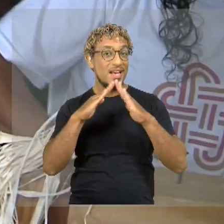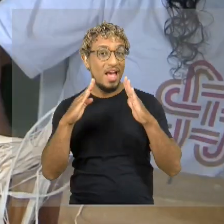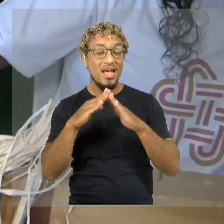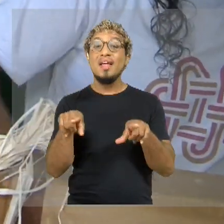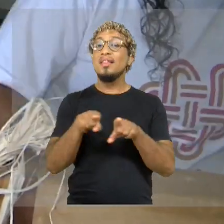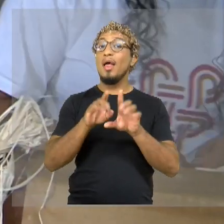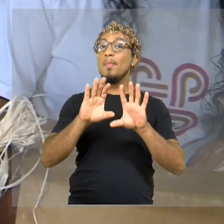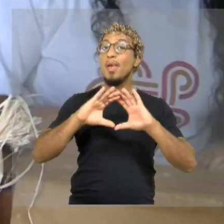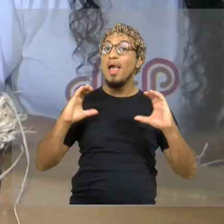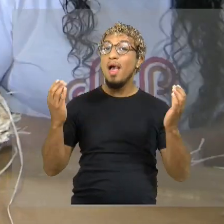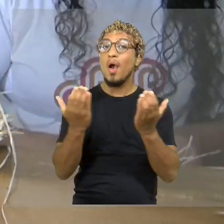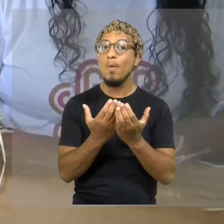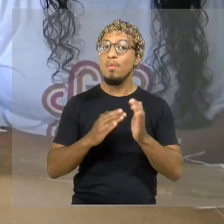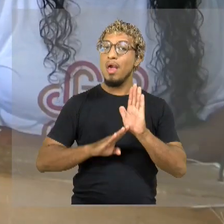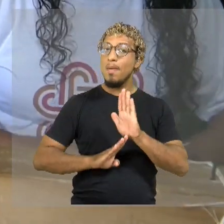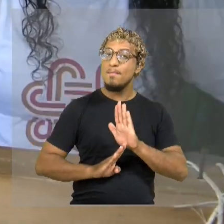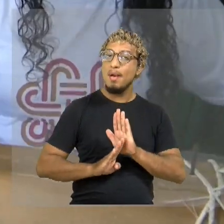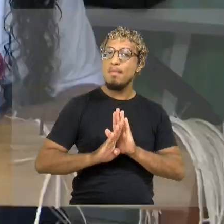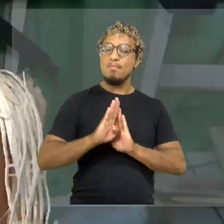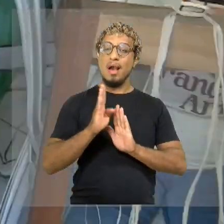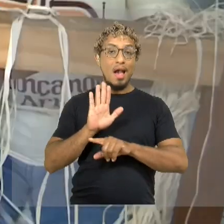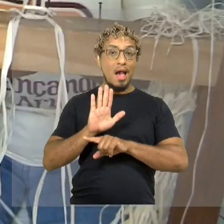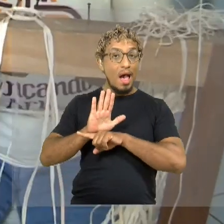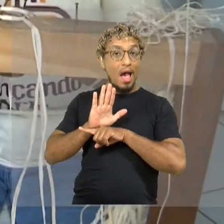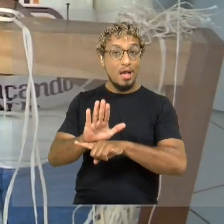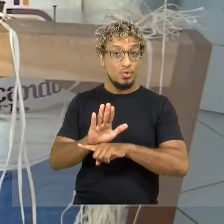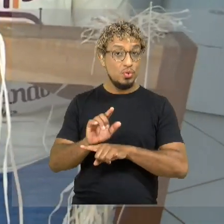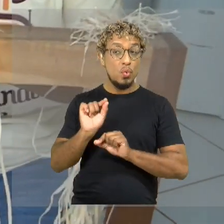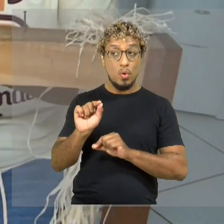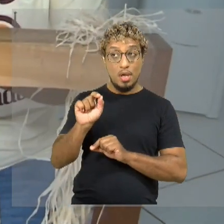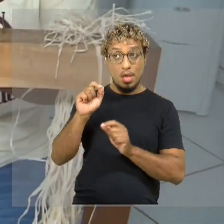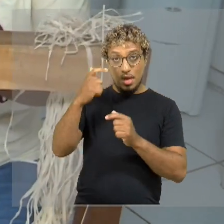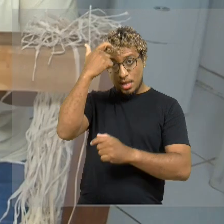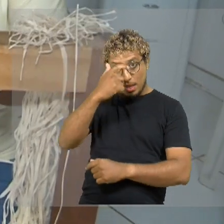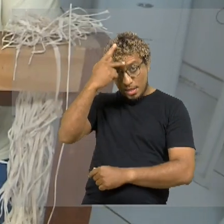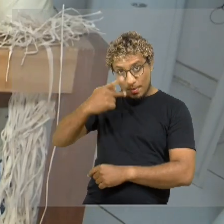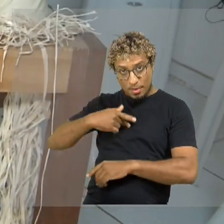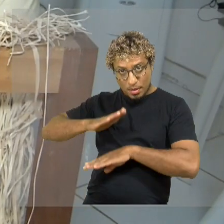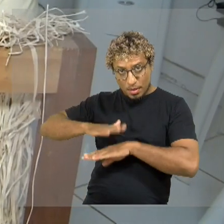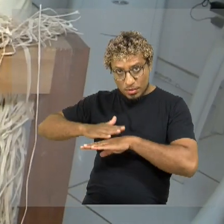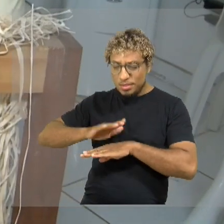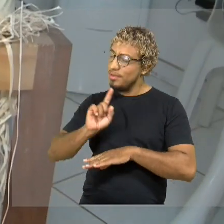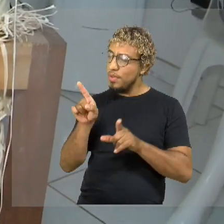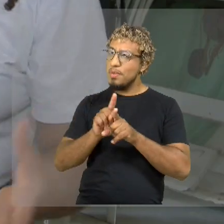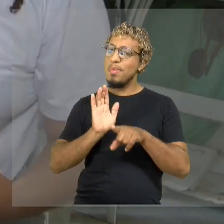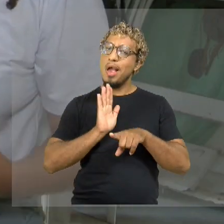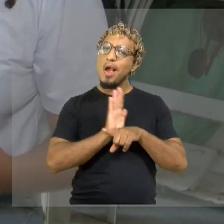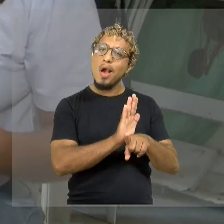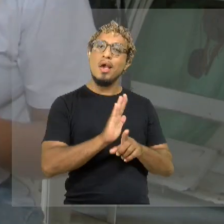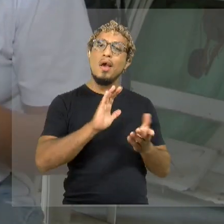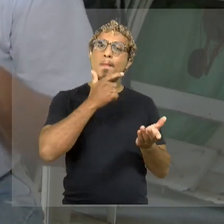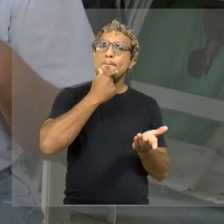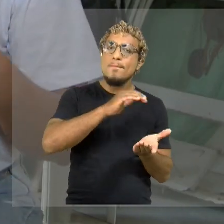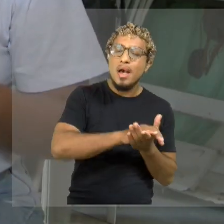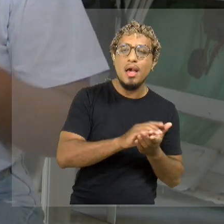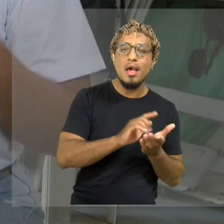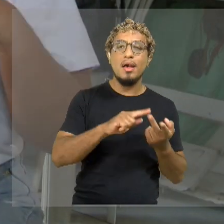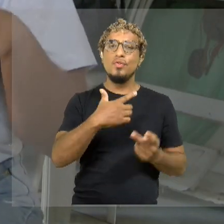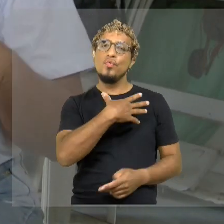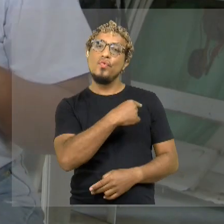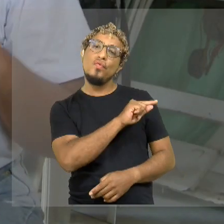da comunidade, elas ajudam não só elas, mas sim colaboram com o marido, com os filhos, né?